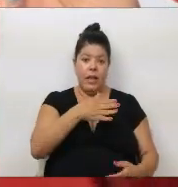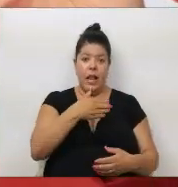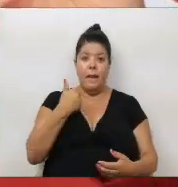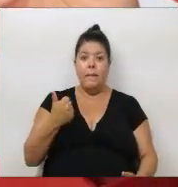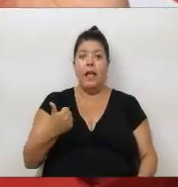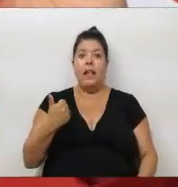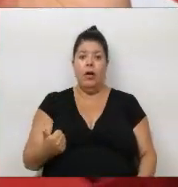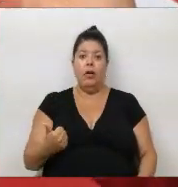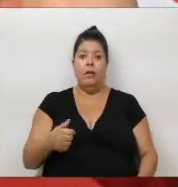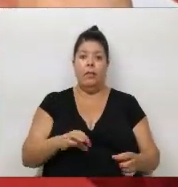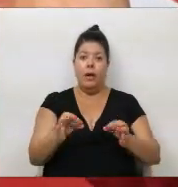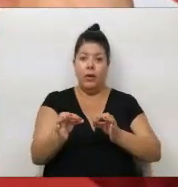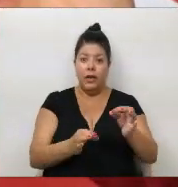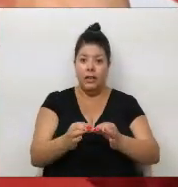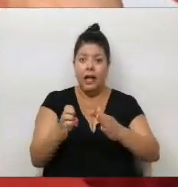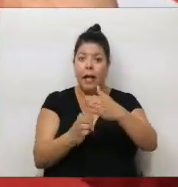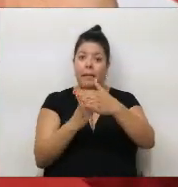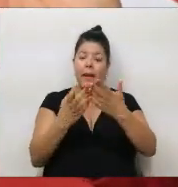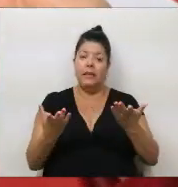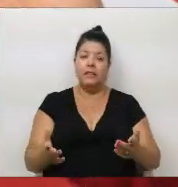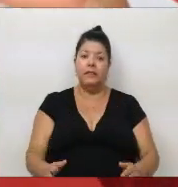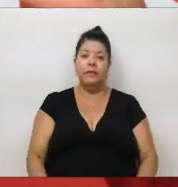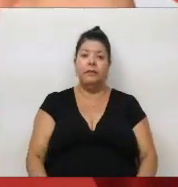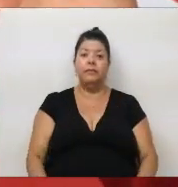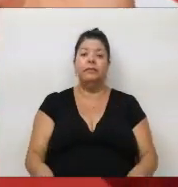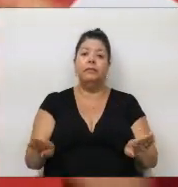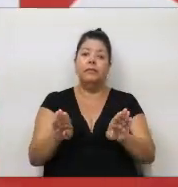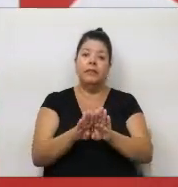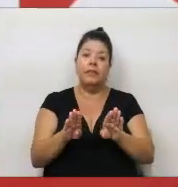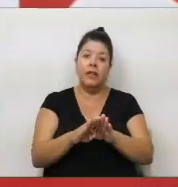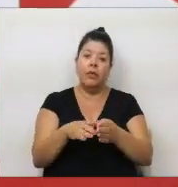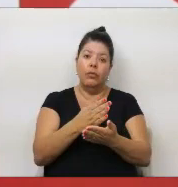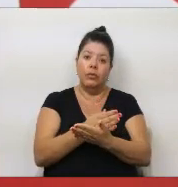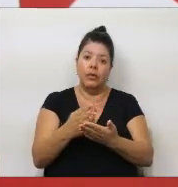gerir a empresa.